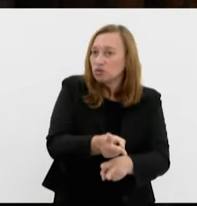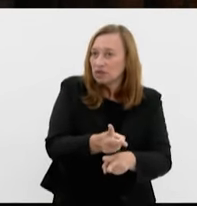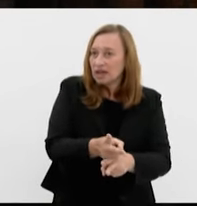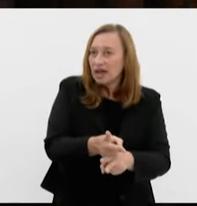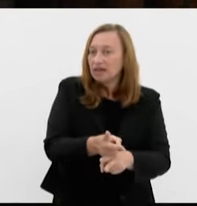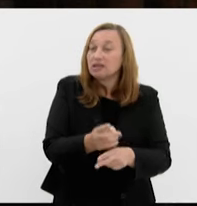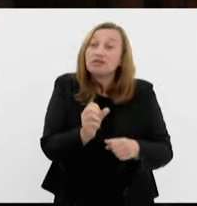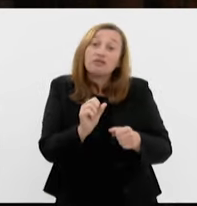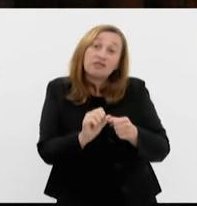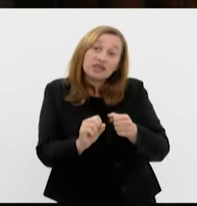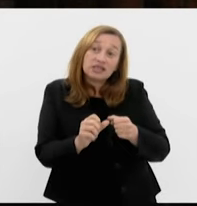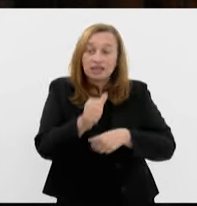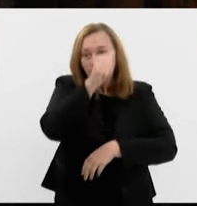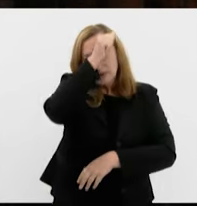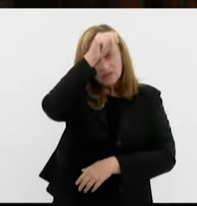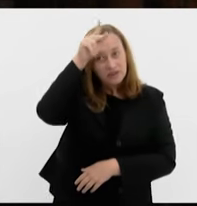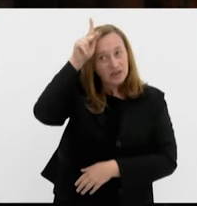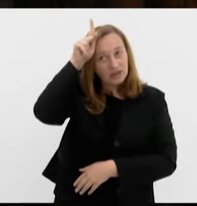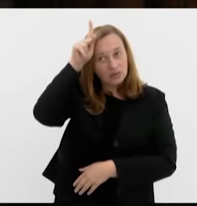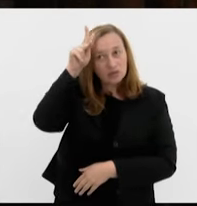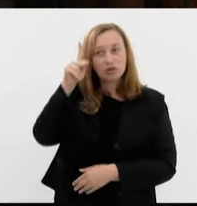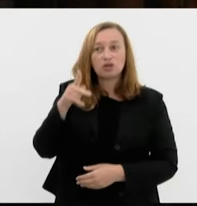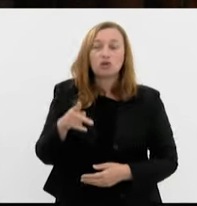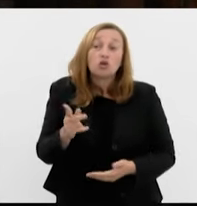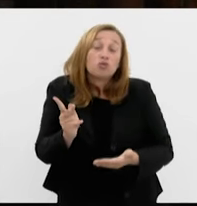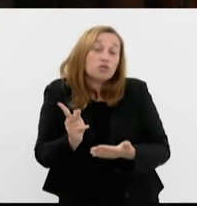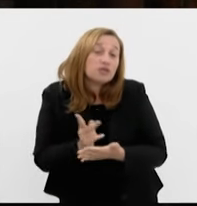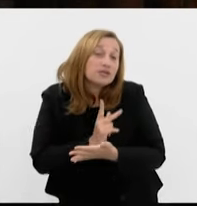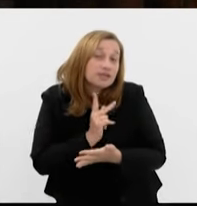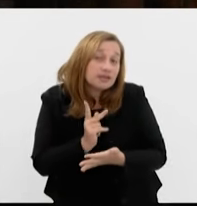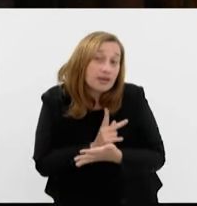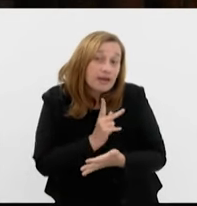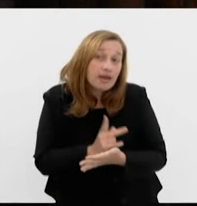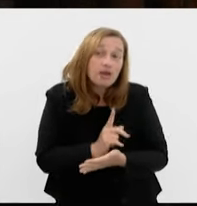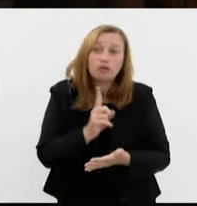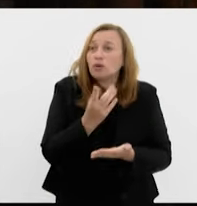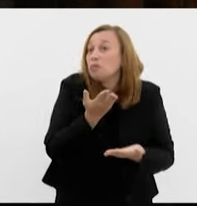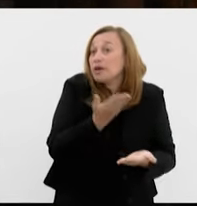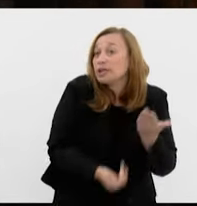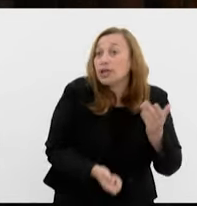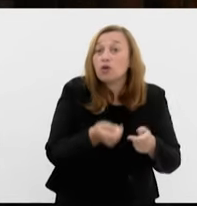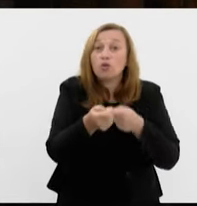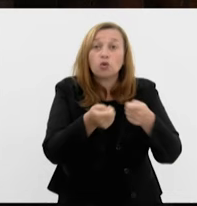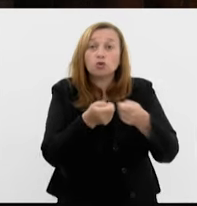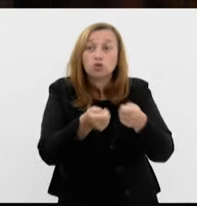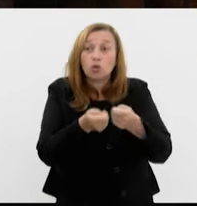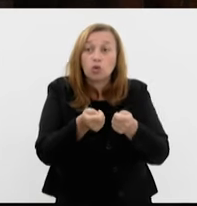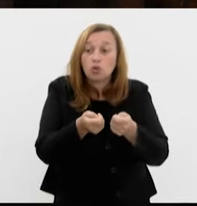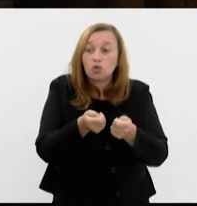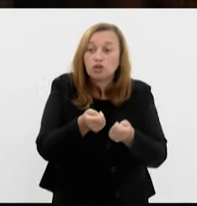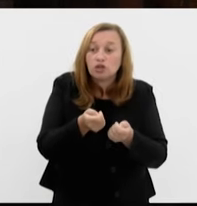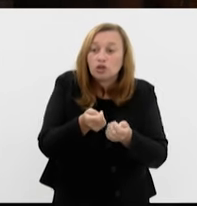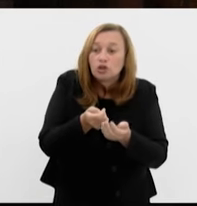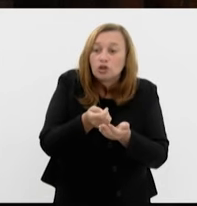vem fazendo na prefeitura os malfeitos que vem fazendo não perder o controle de um orçamento